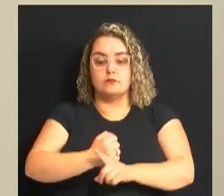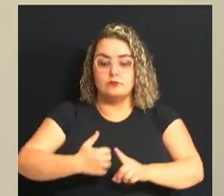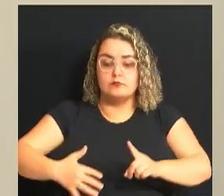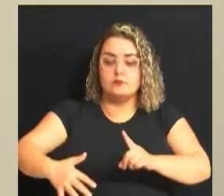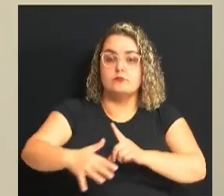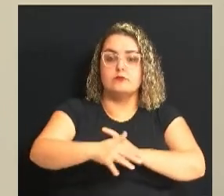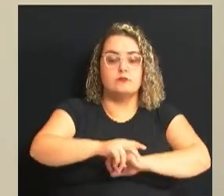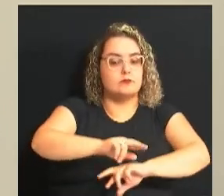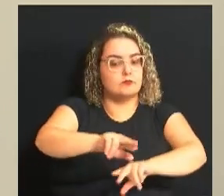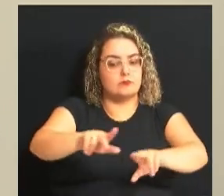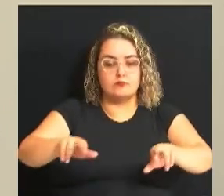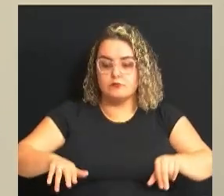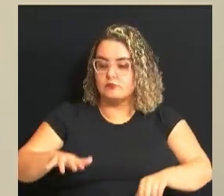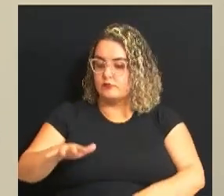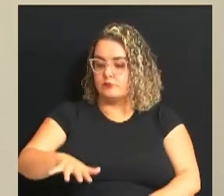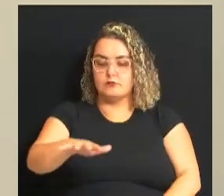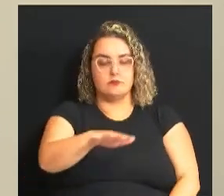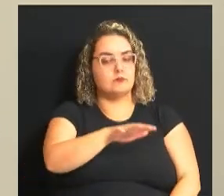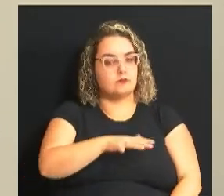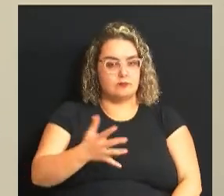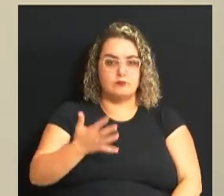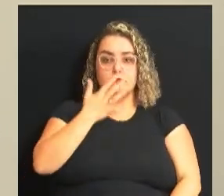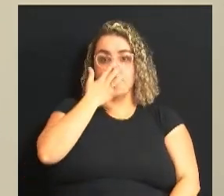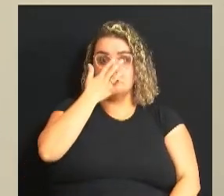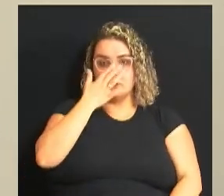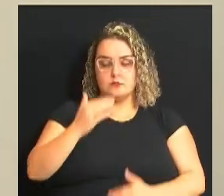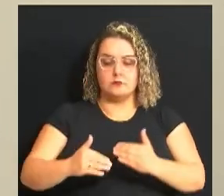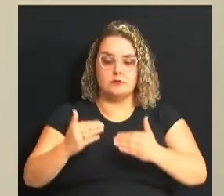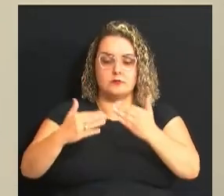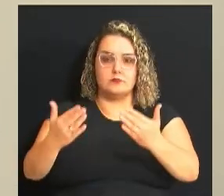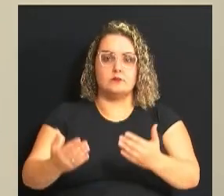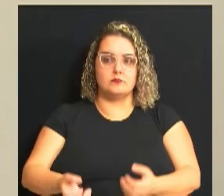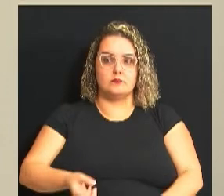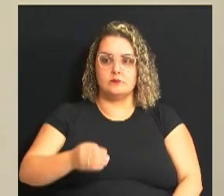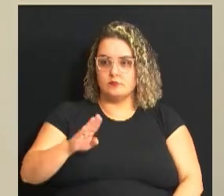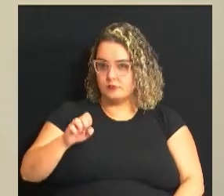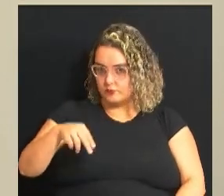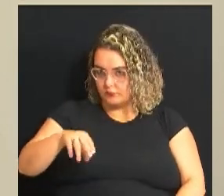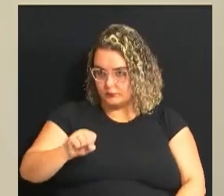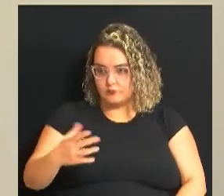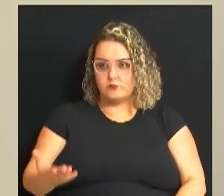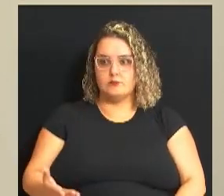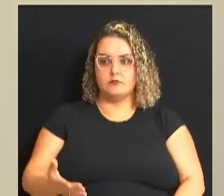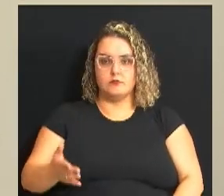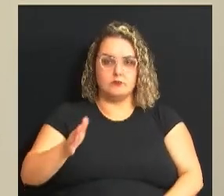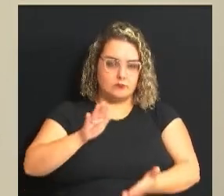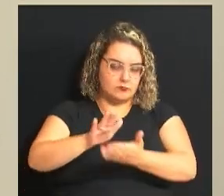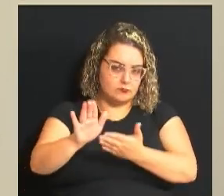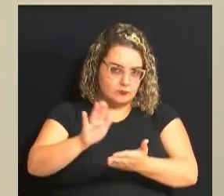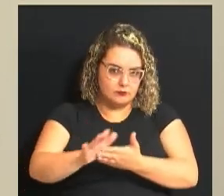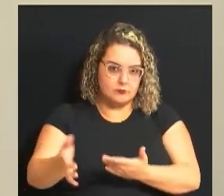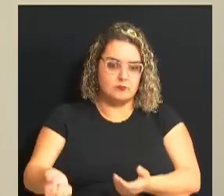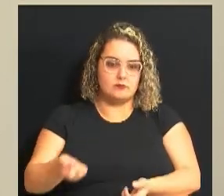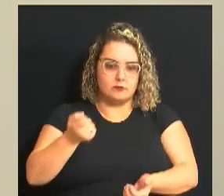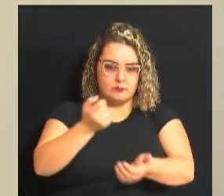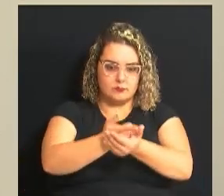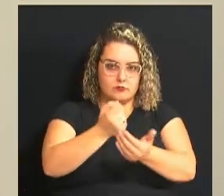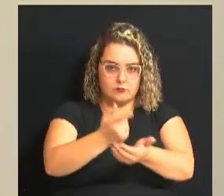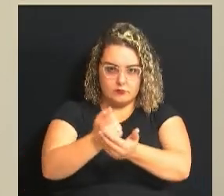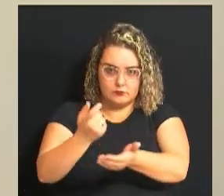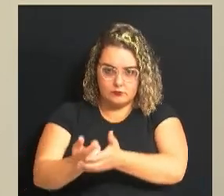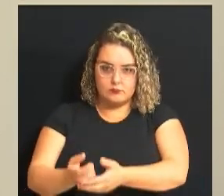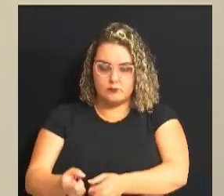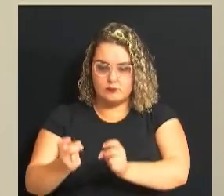mais diversos aspectos, desde a produção de bens ou bens de consumo, ou também